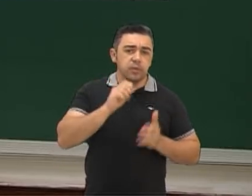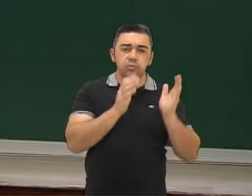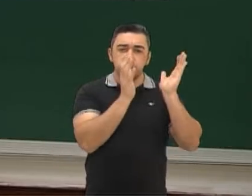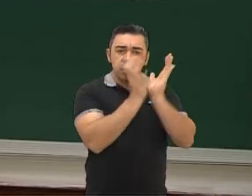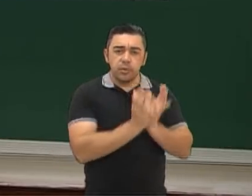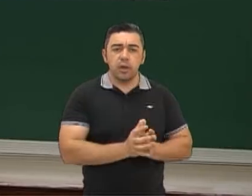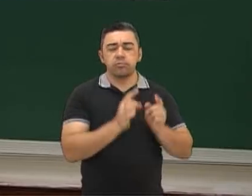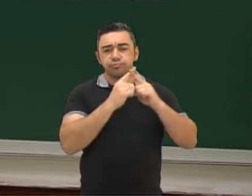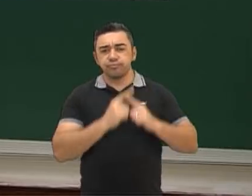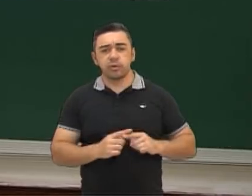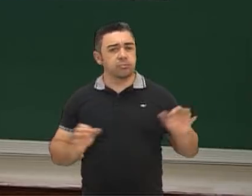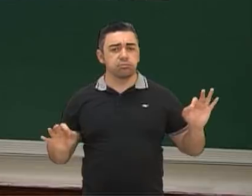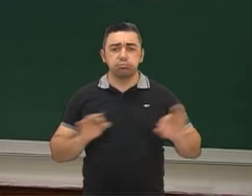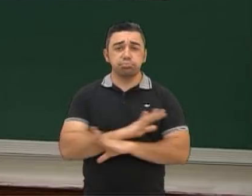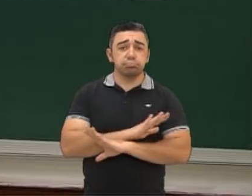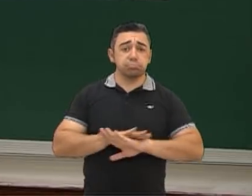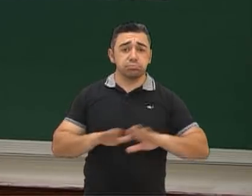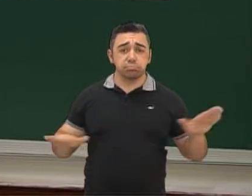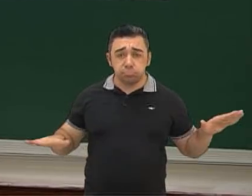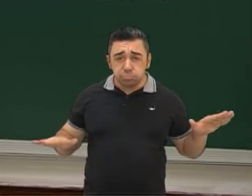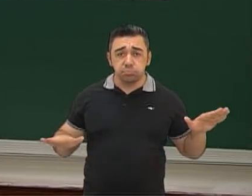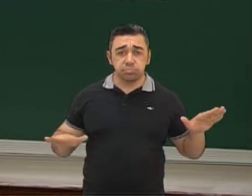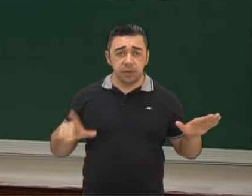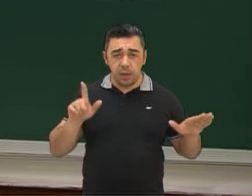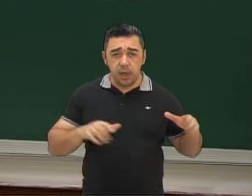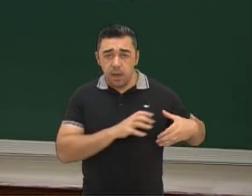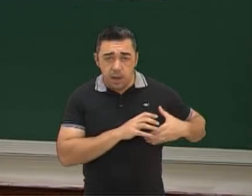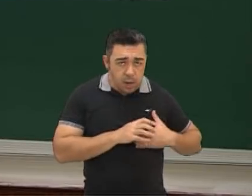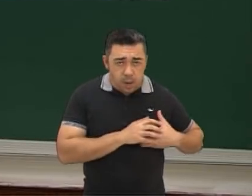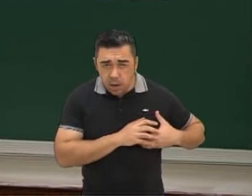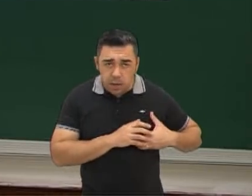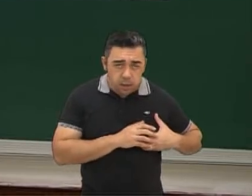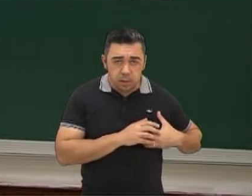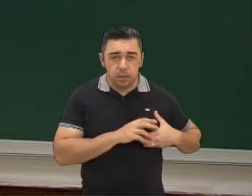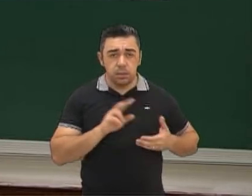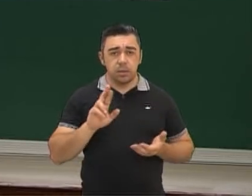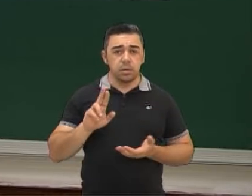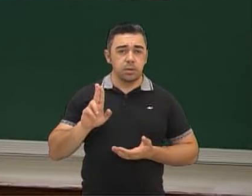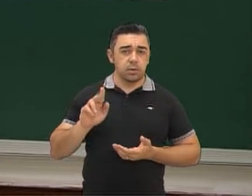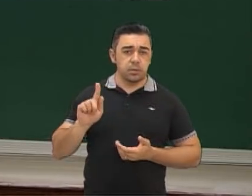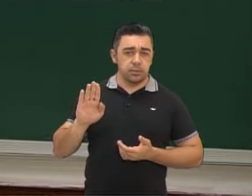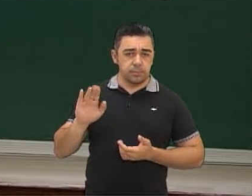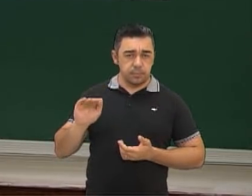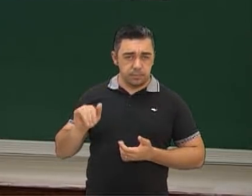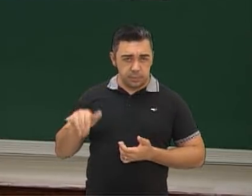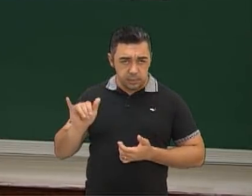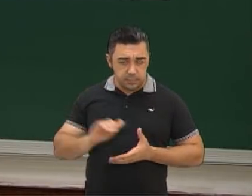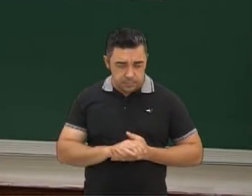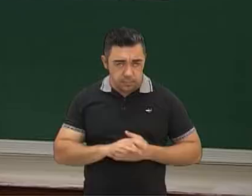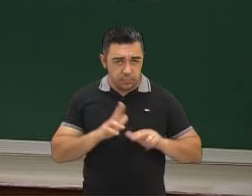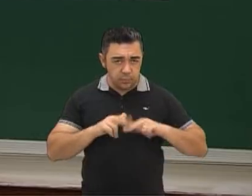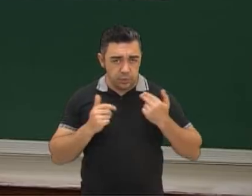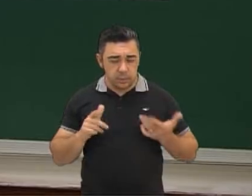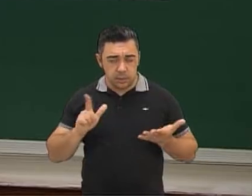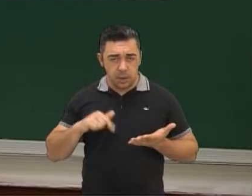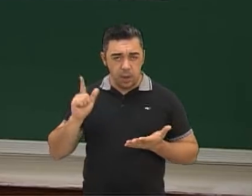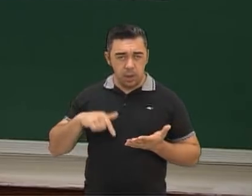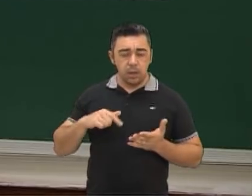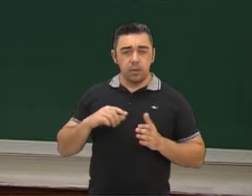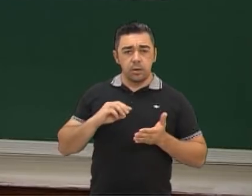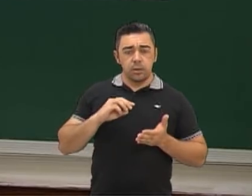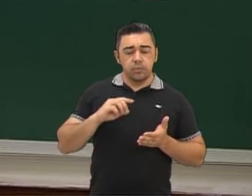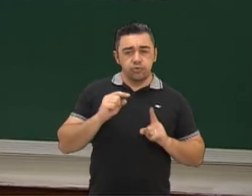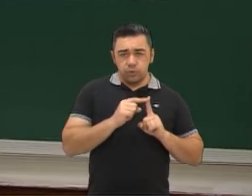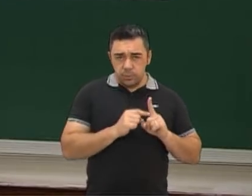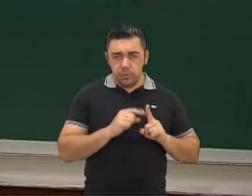E encerra-se a competição de rugby nos Jogos Olímpicos. Por isso que é uma competição, é uma modalidade que